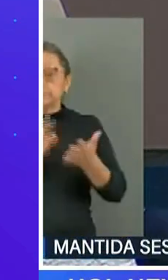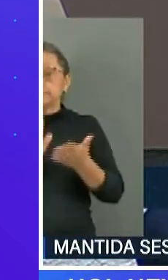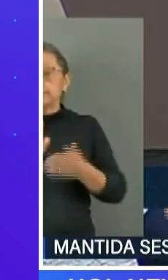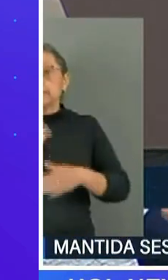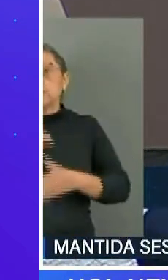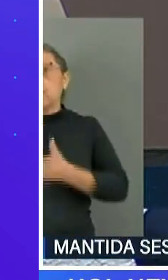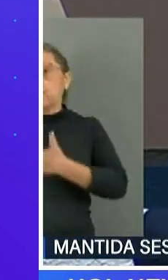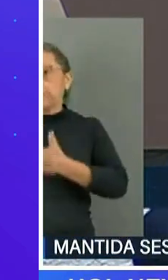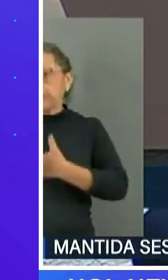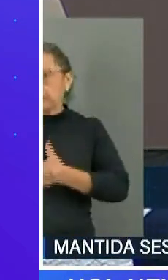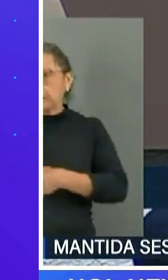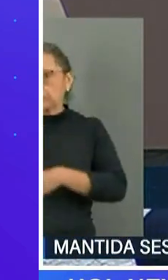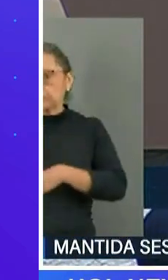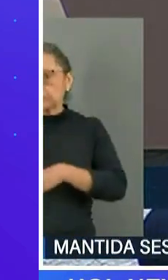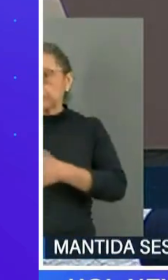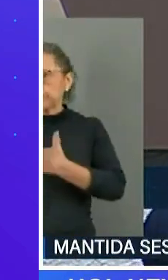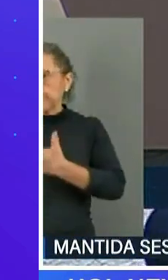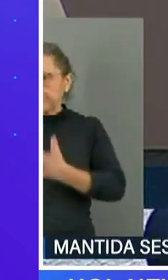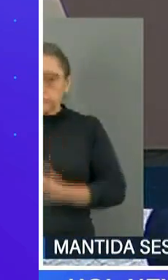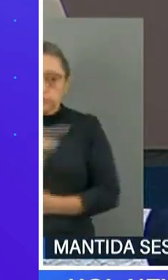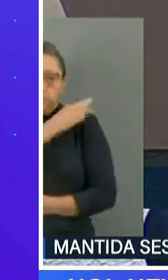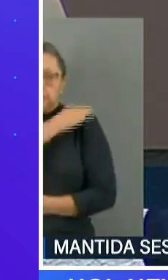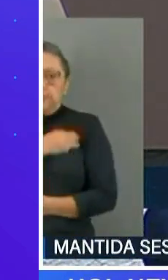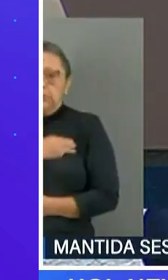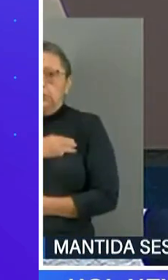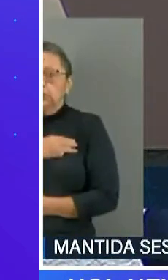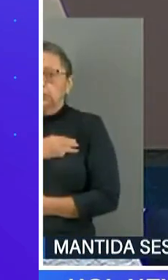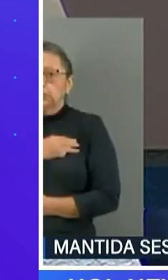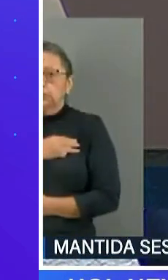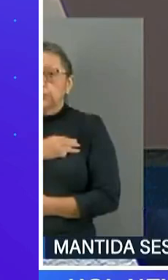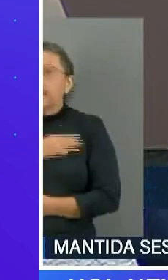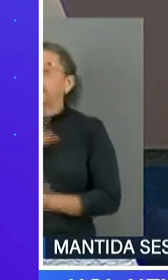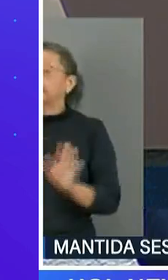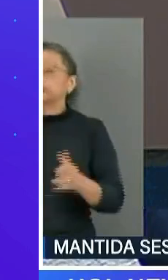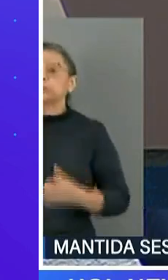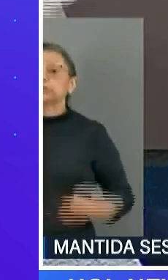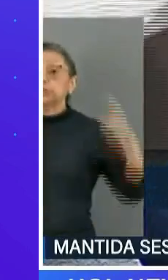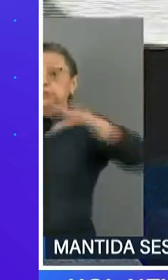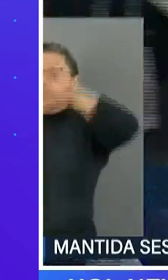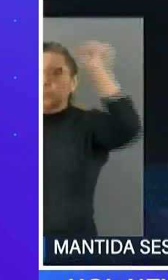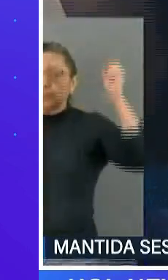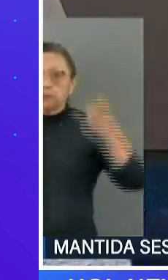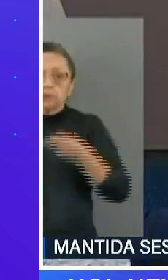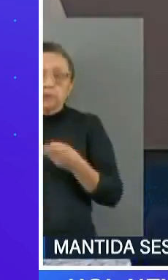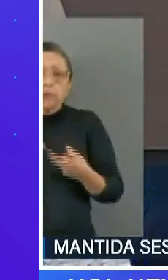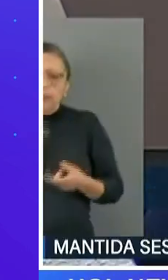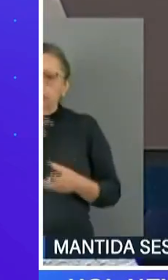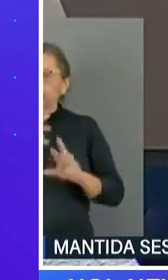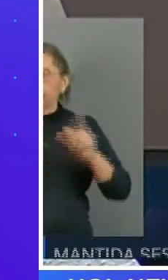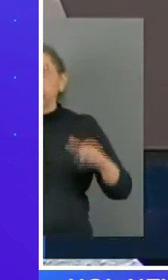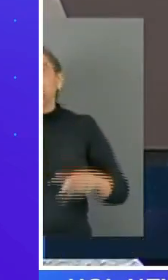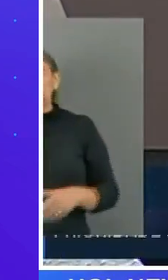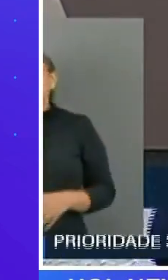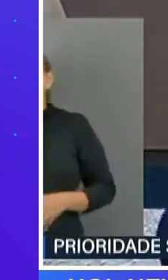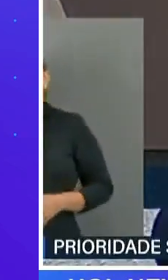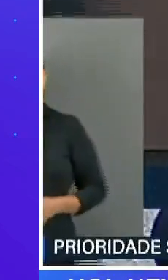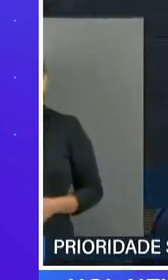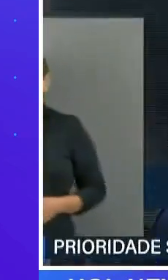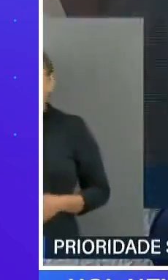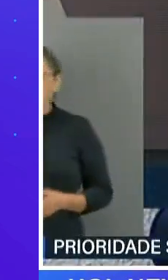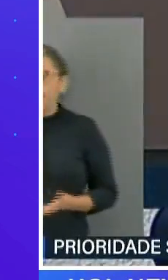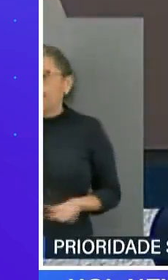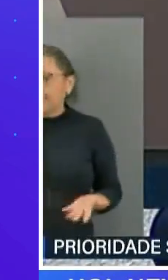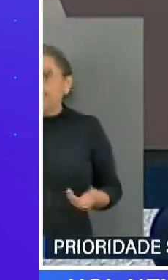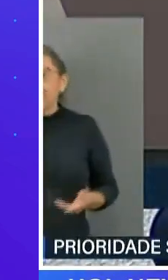companheiro da magistratura e companheiro do Senado muito mais eh nesse sentido do que eh na